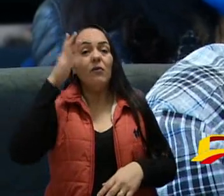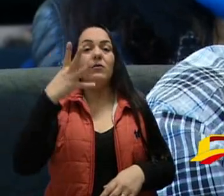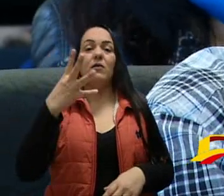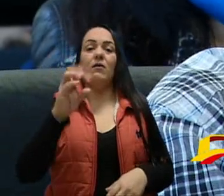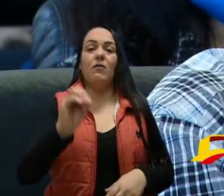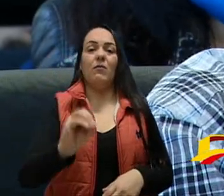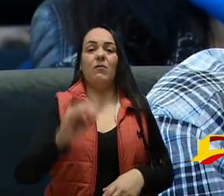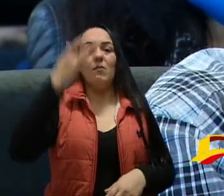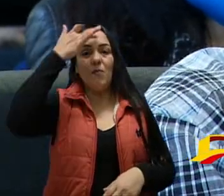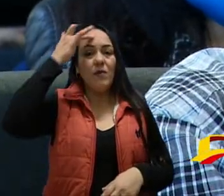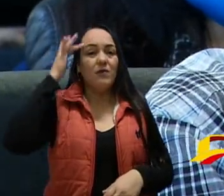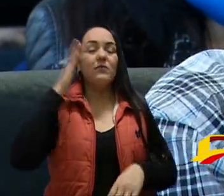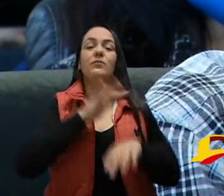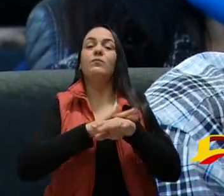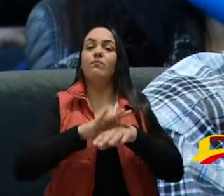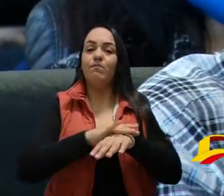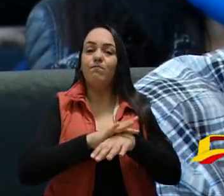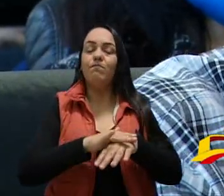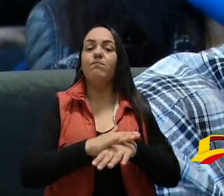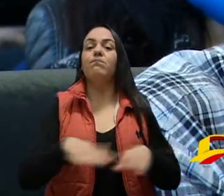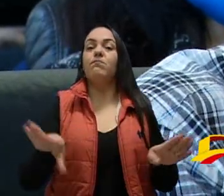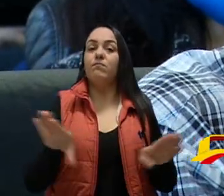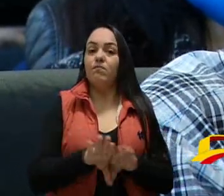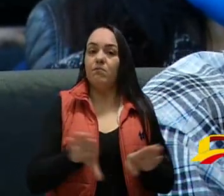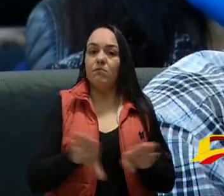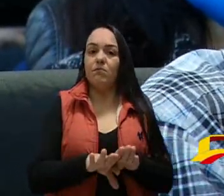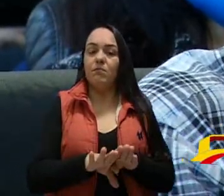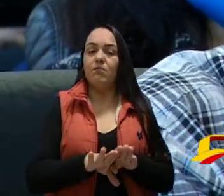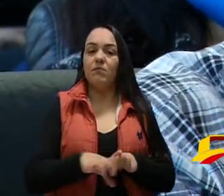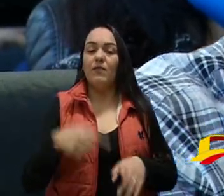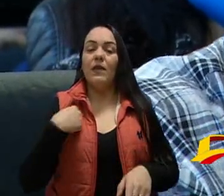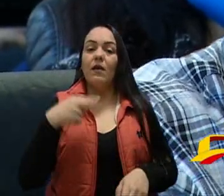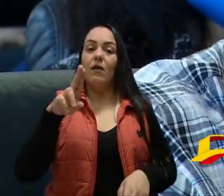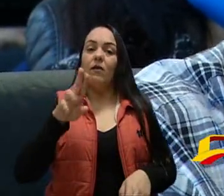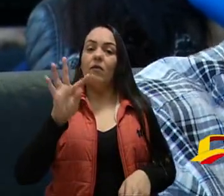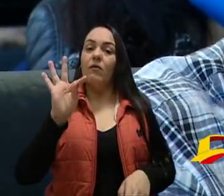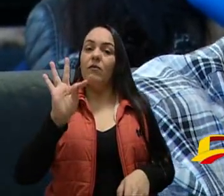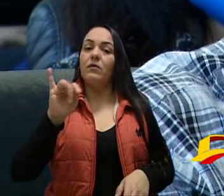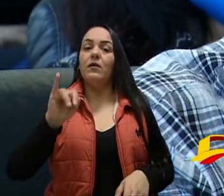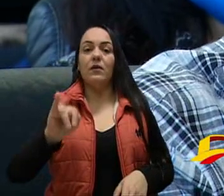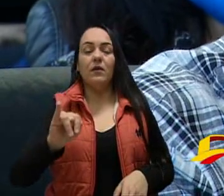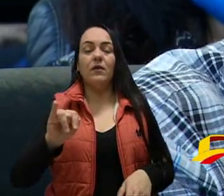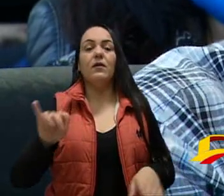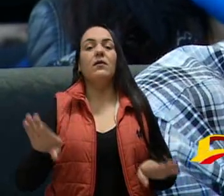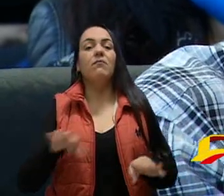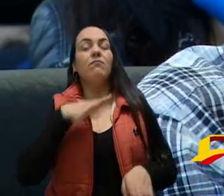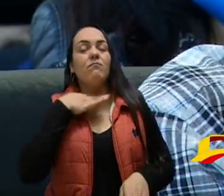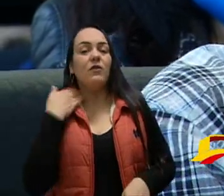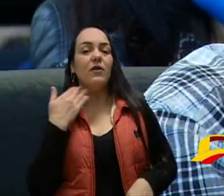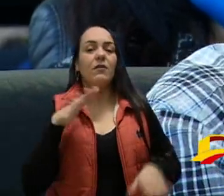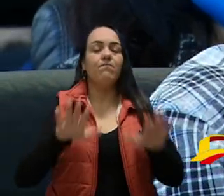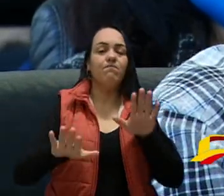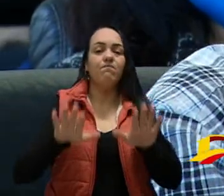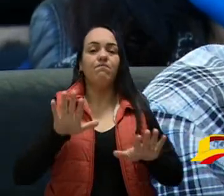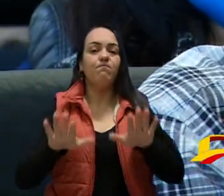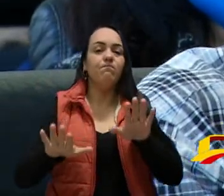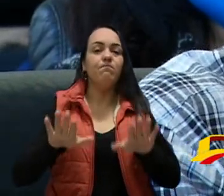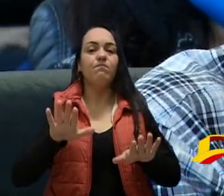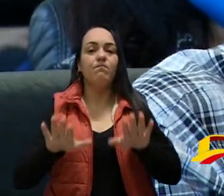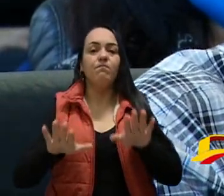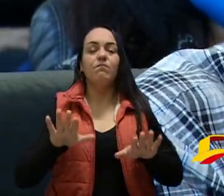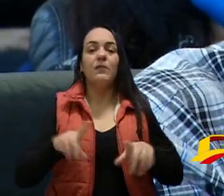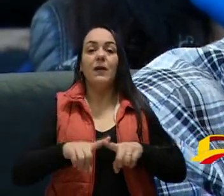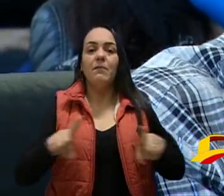confirmados em sorocaba não significa embora a questão de uti esteja mais ou menos o de óbitos mais ou menos controlado